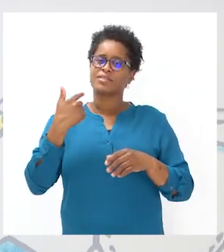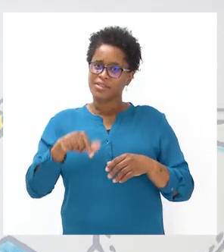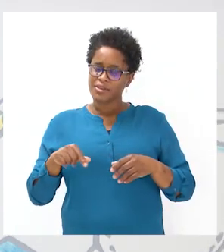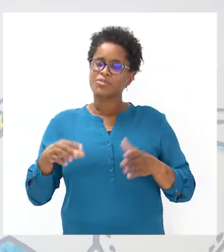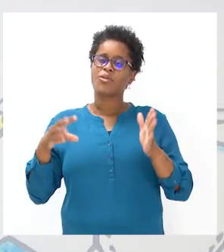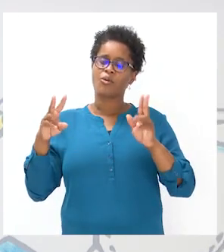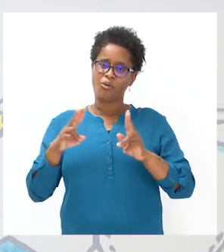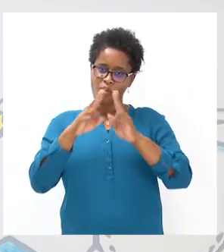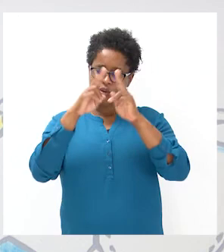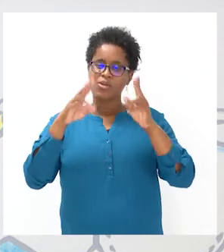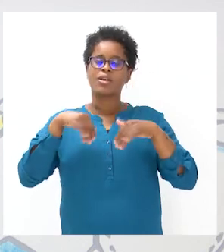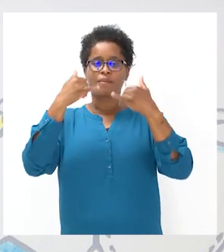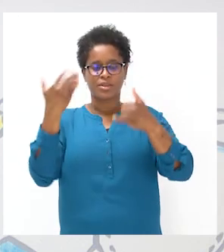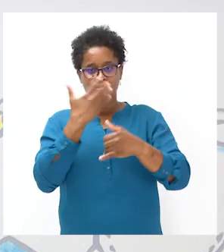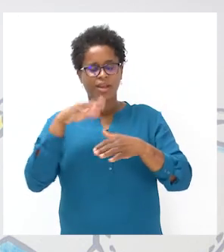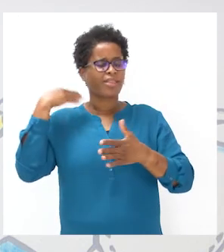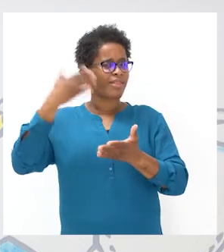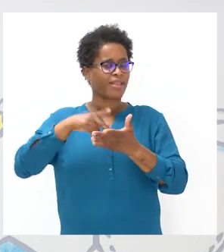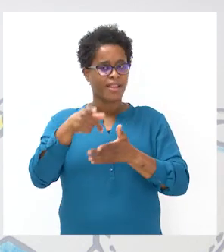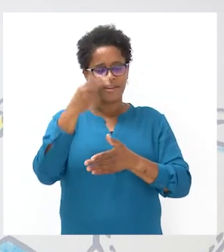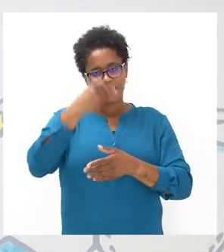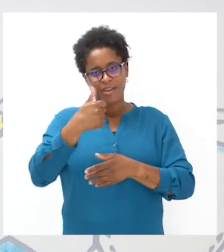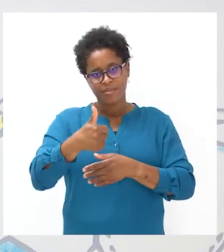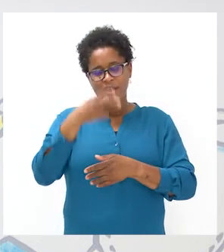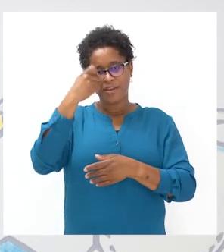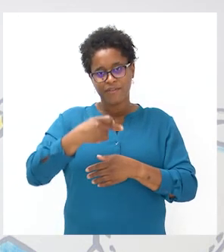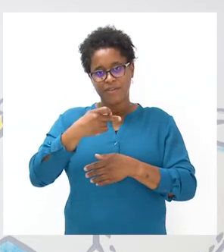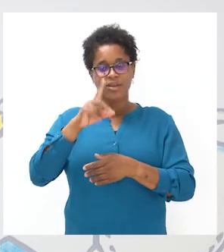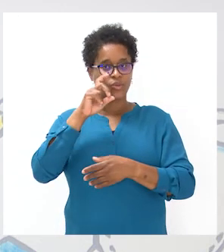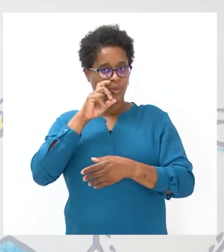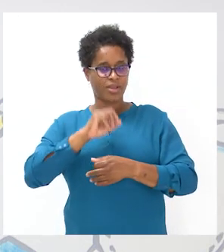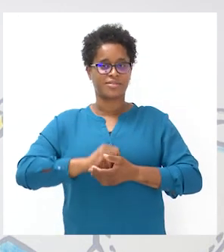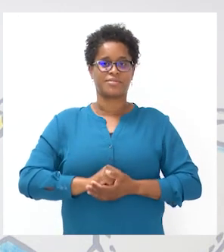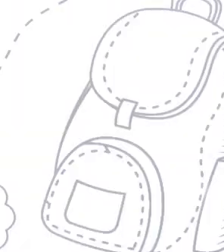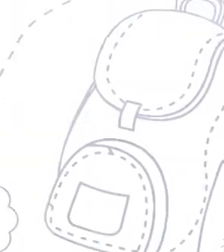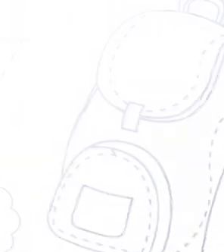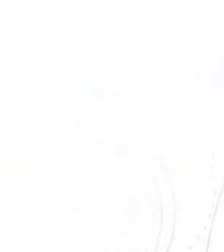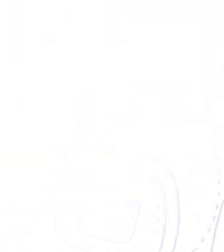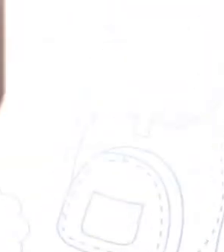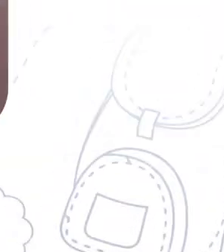encontro marcado para a próxima aula. Até lá, fiquem bem e fiquem em segurança.